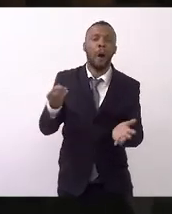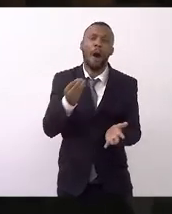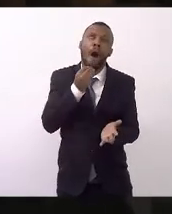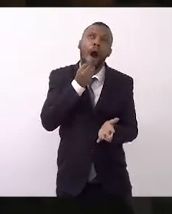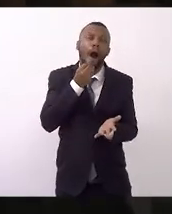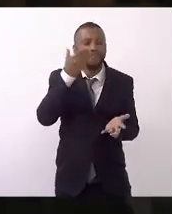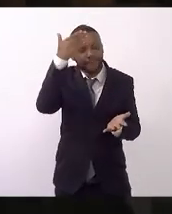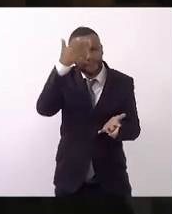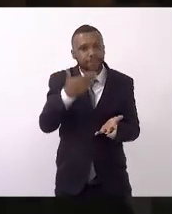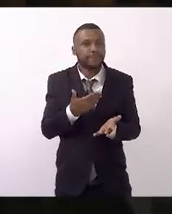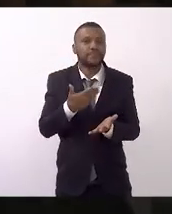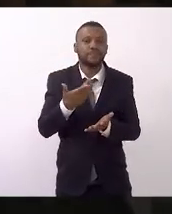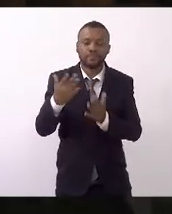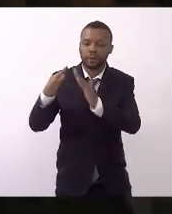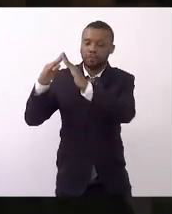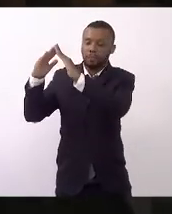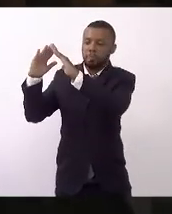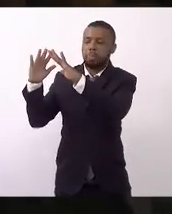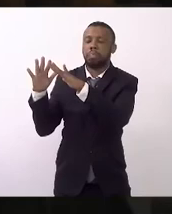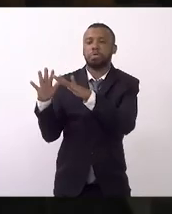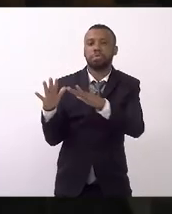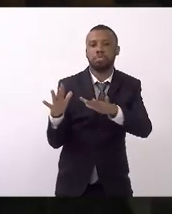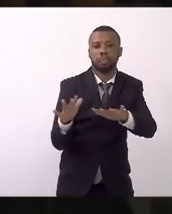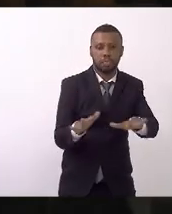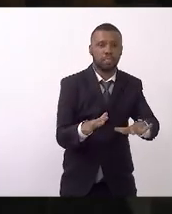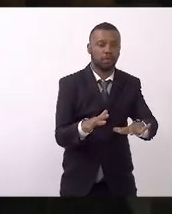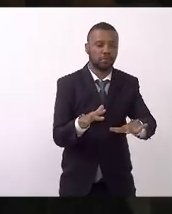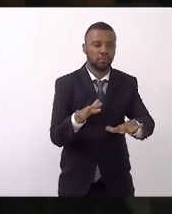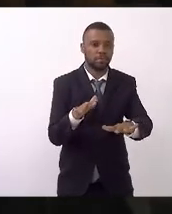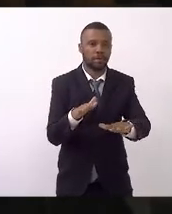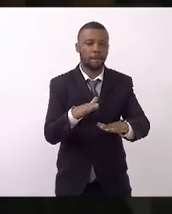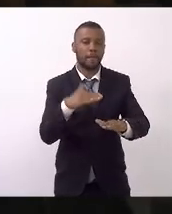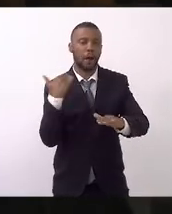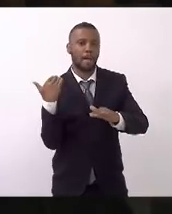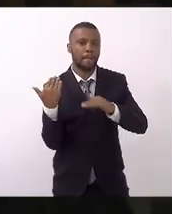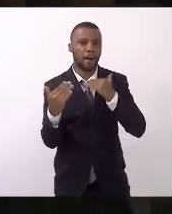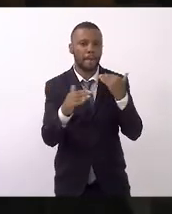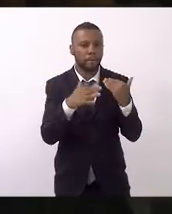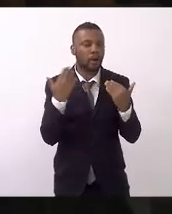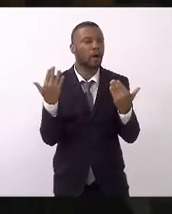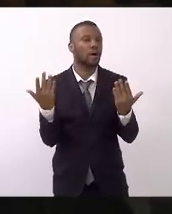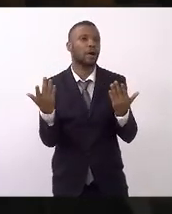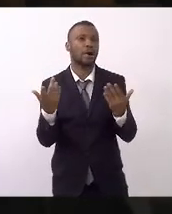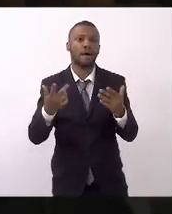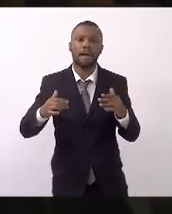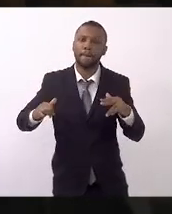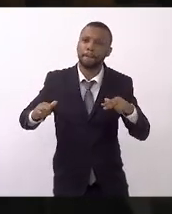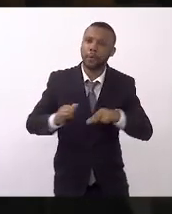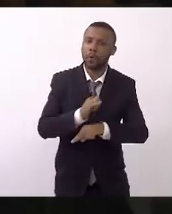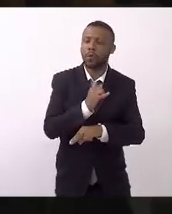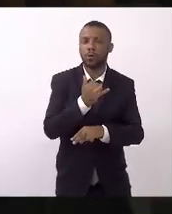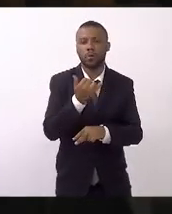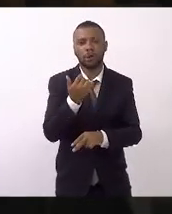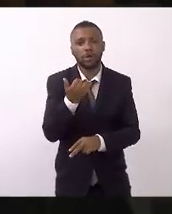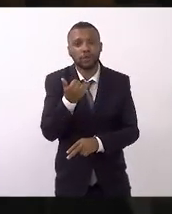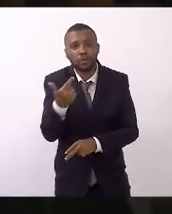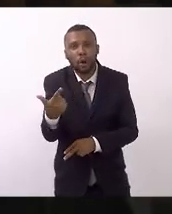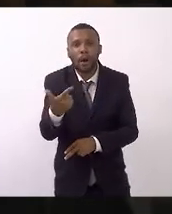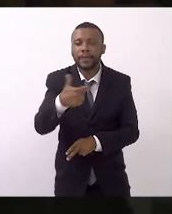evidentemente, escorregaram e vitimaram pelo menos uma dúzia de pessoas.